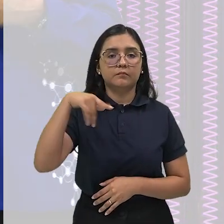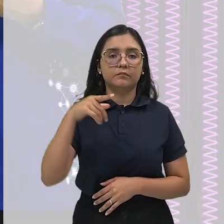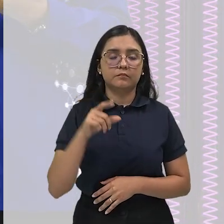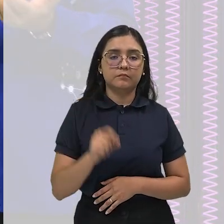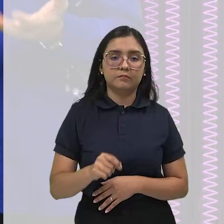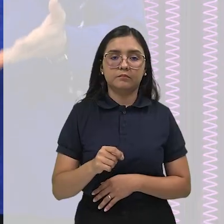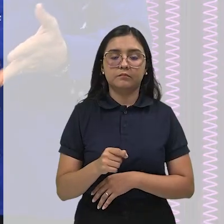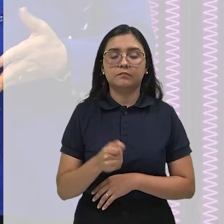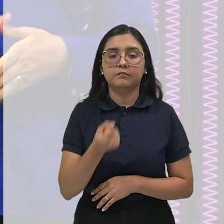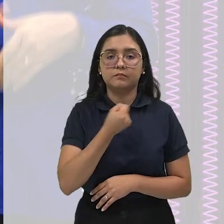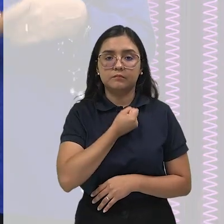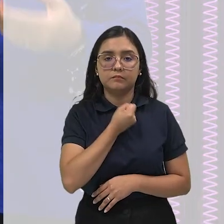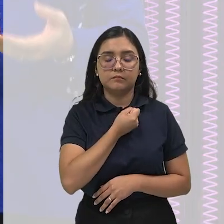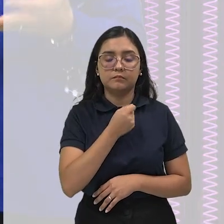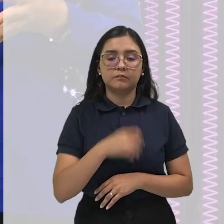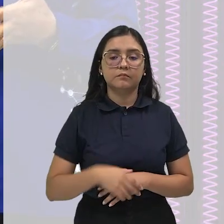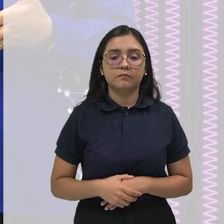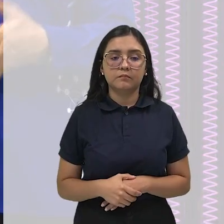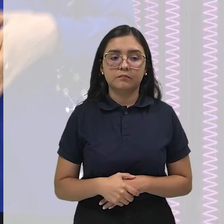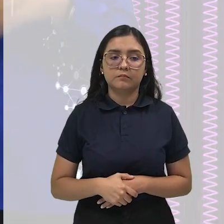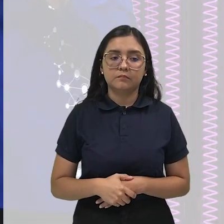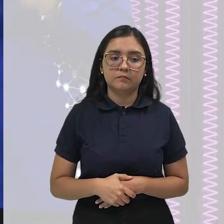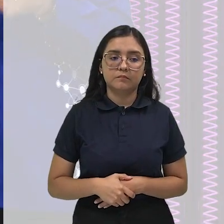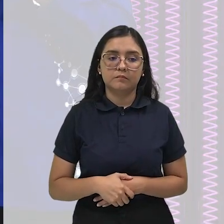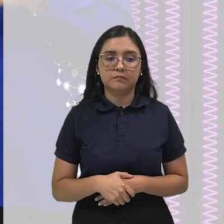caso, o elemento neutro, né?